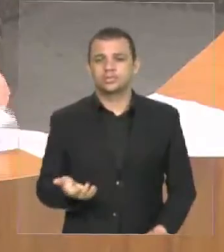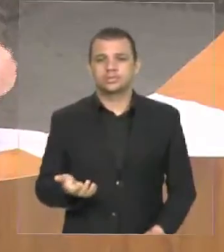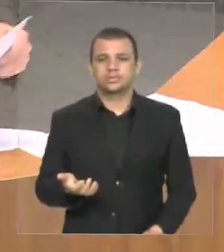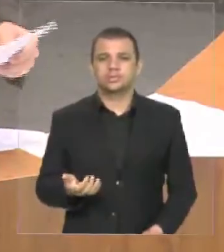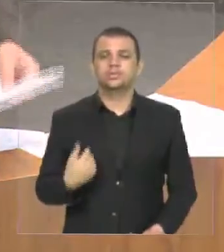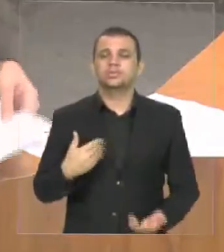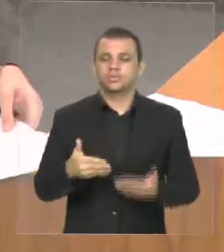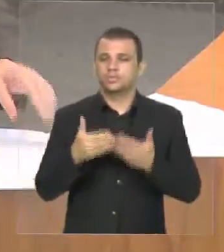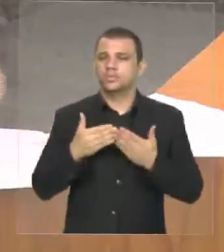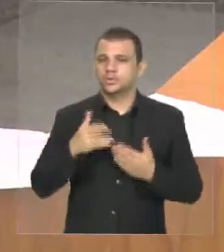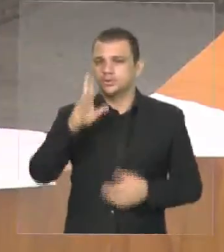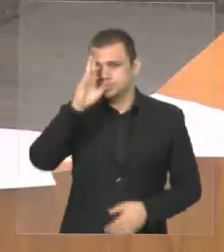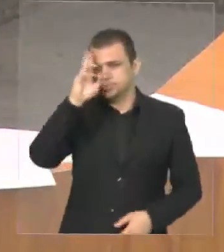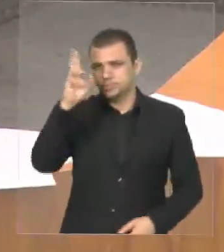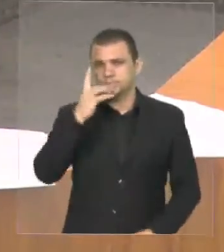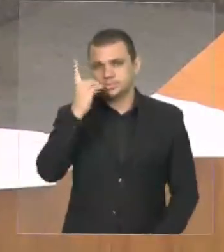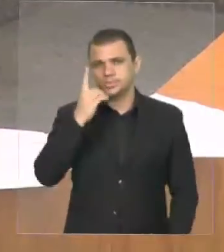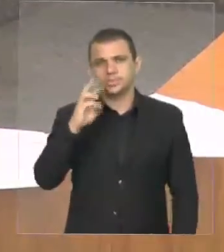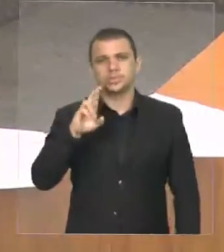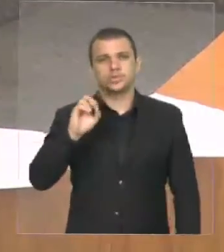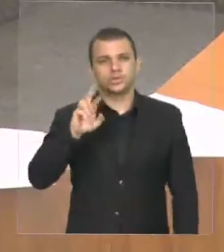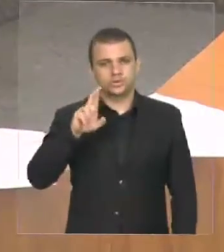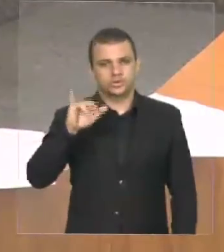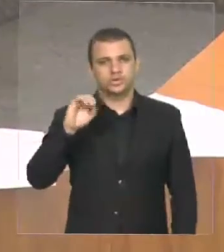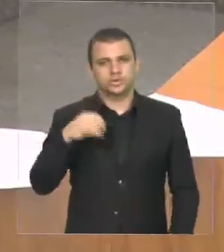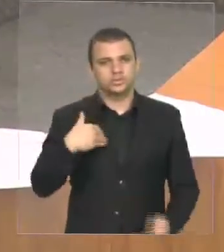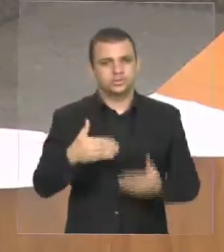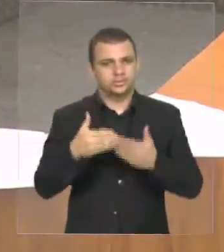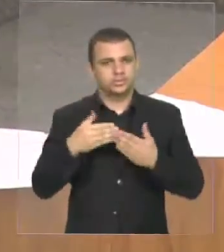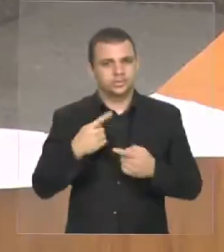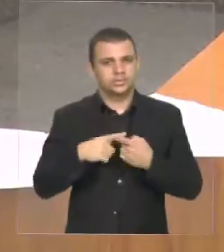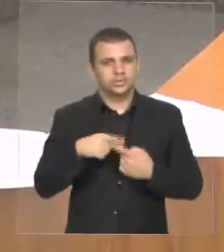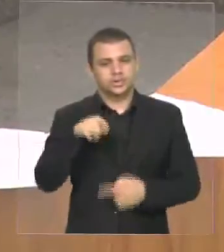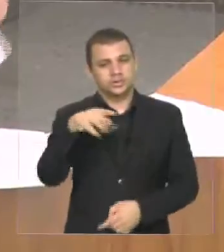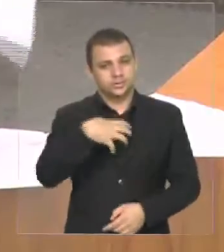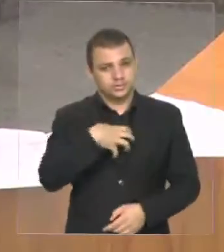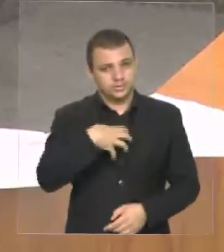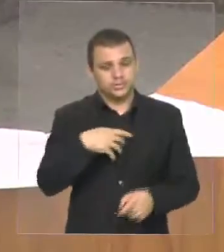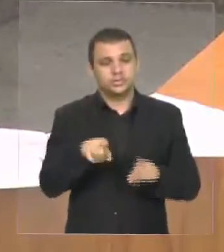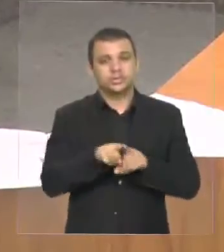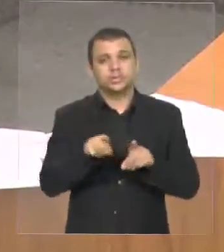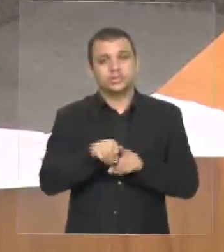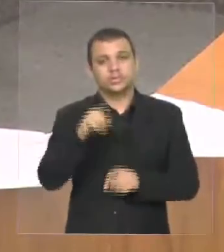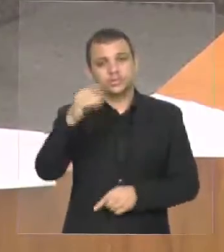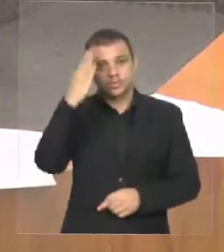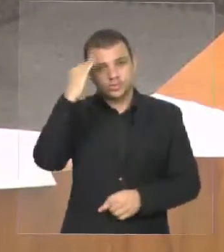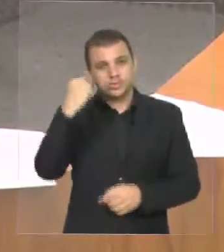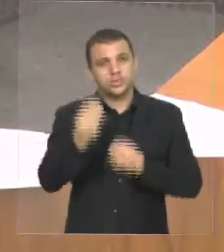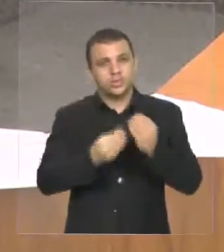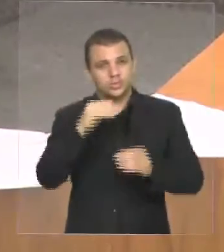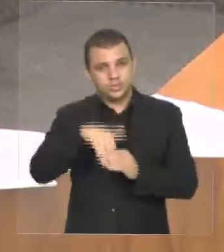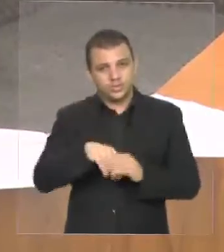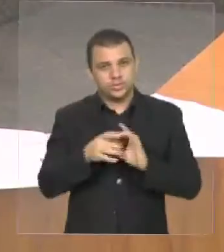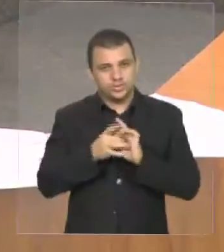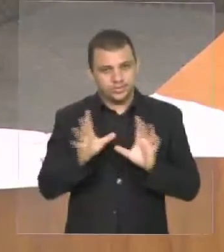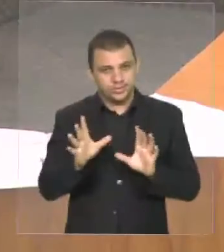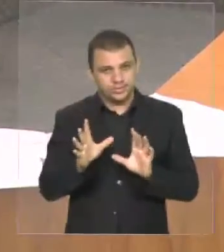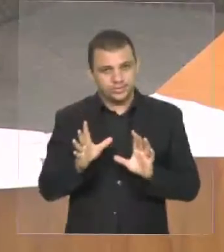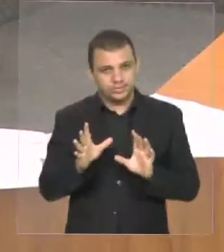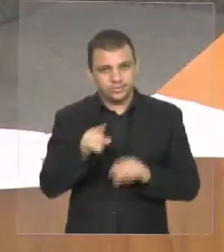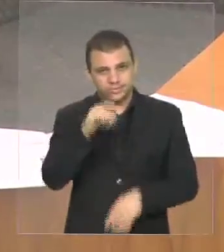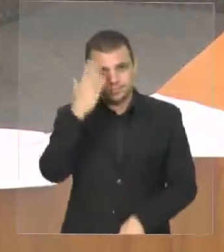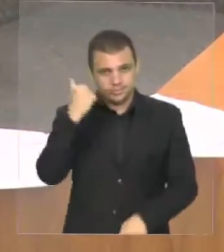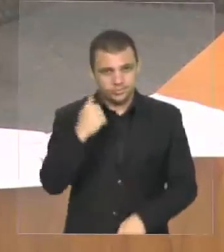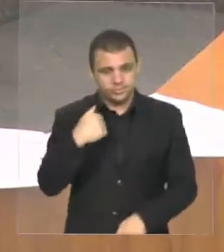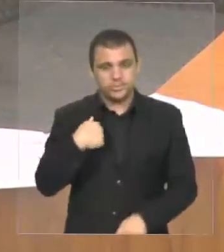Excelência, levando em consideração a sua sensibilidade, o seu senso de democracia, e aí isso vai definir